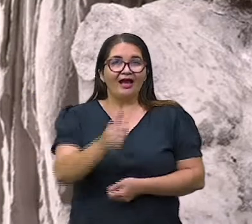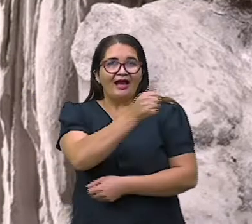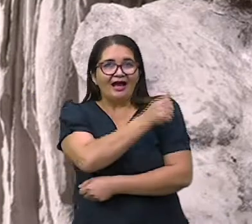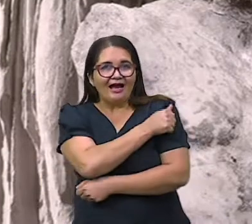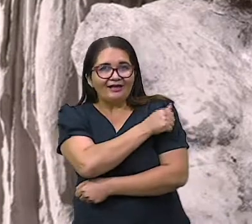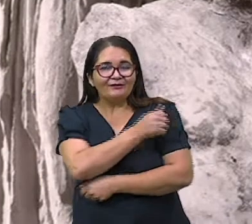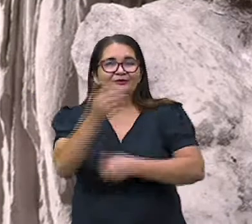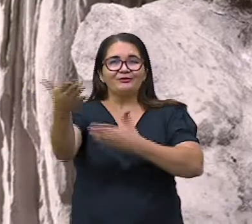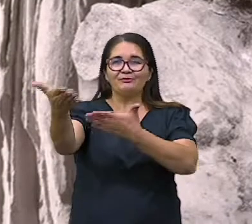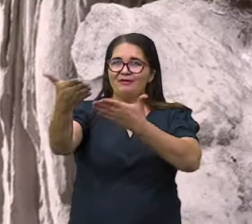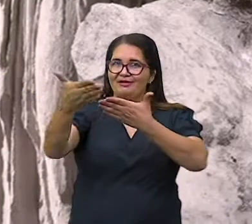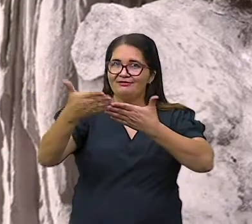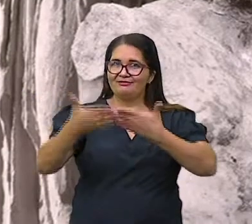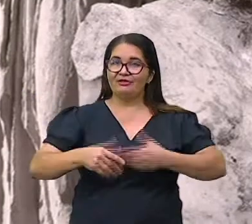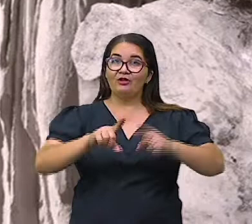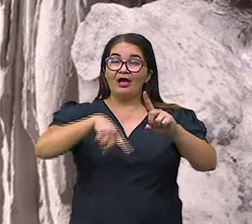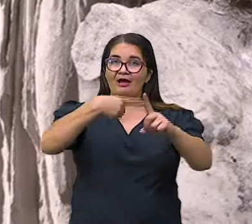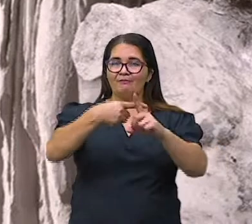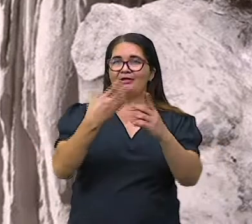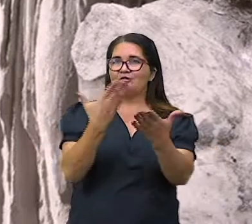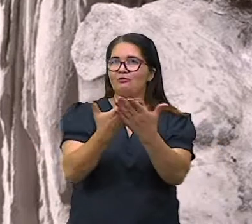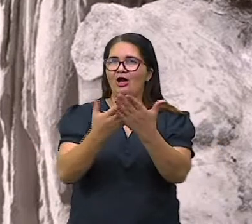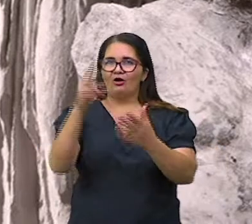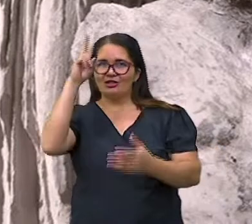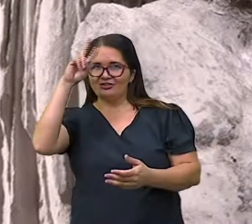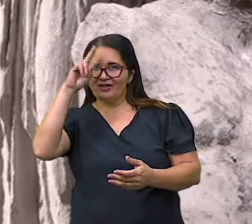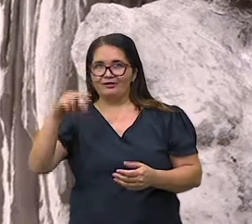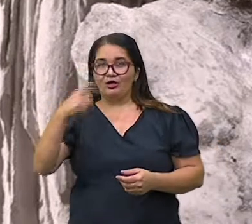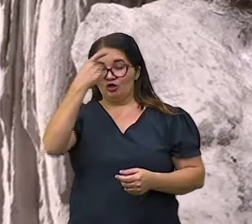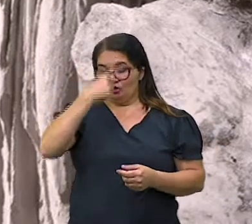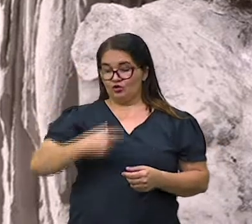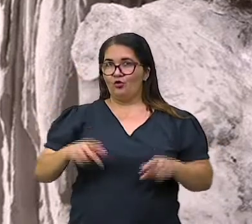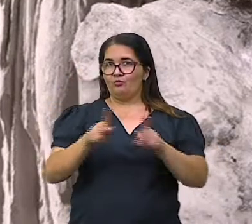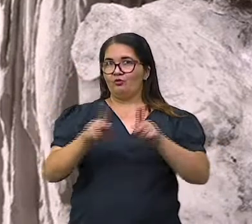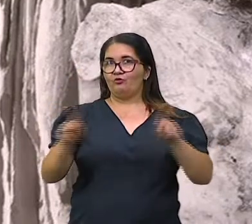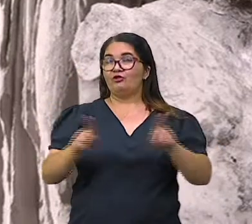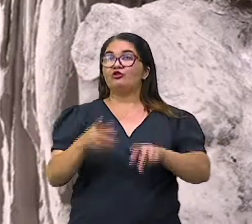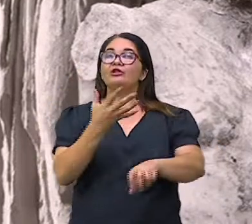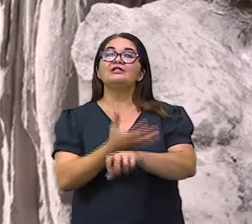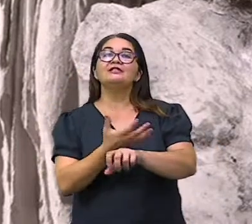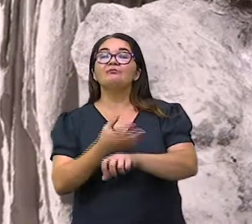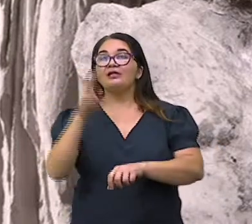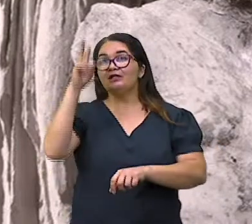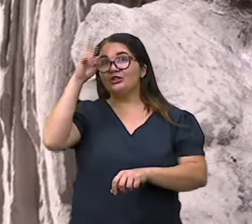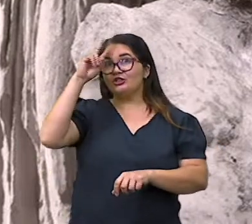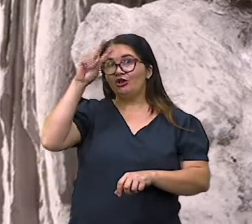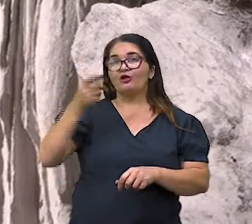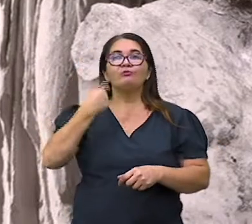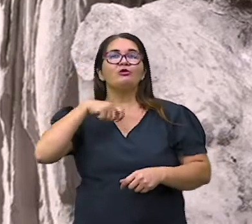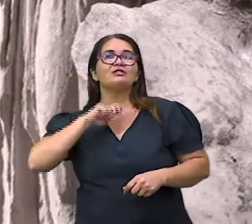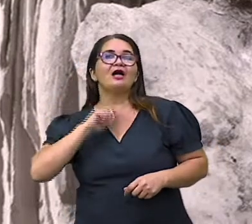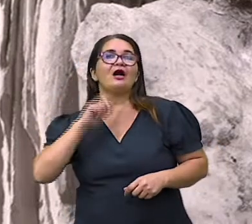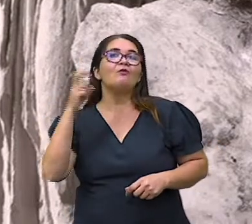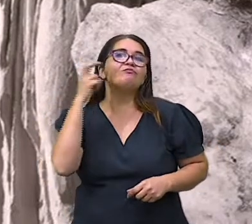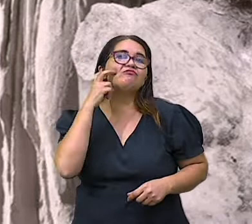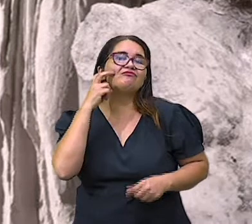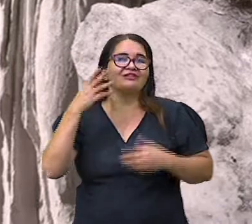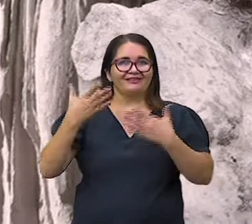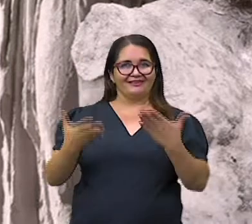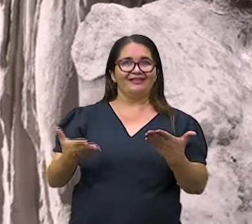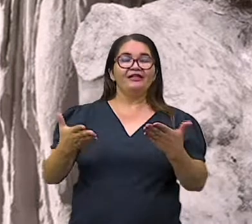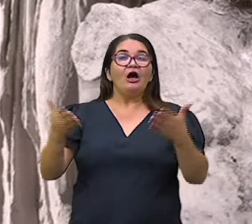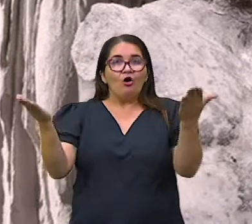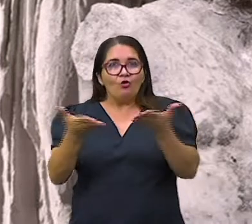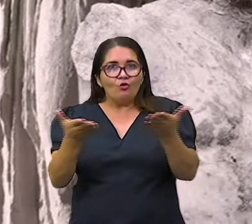Estudantes, bem-vindos a mais uma aula de História. Sou Jorge Joelito, seu professor. Hoje vamos falar sobre a Grécia Antiga